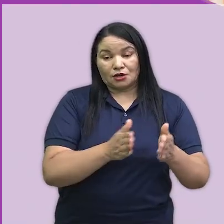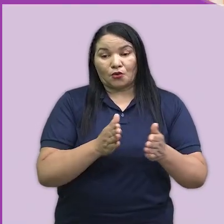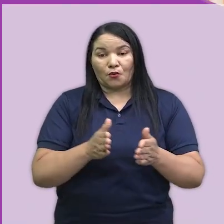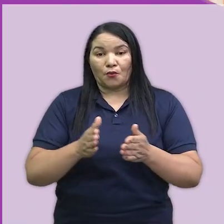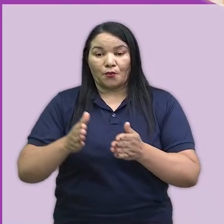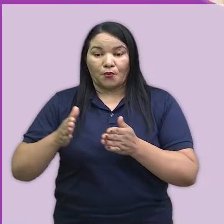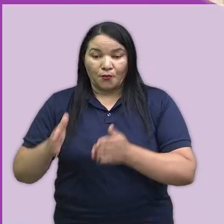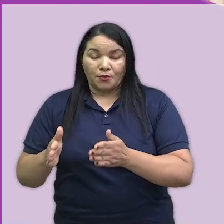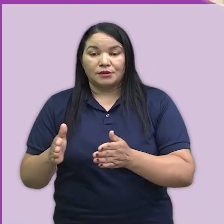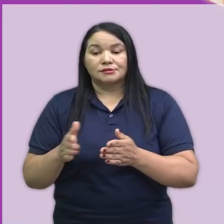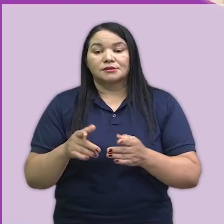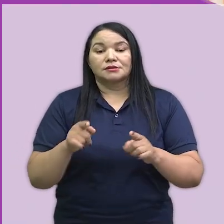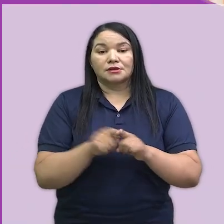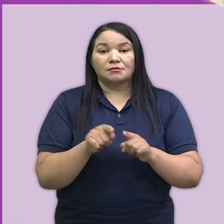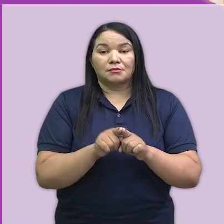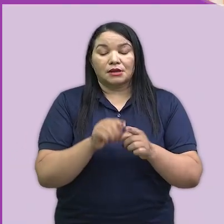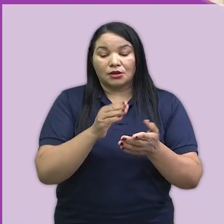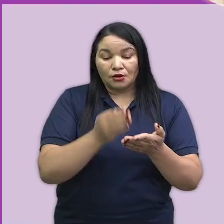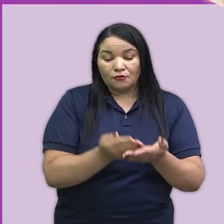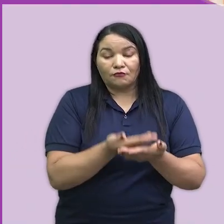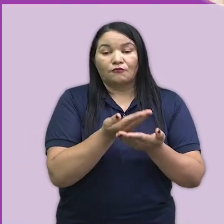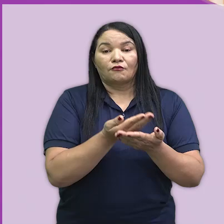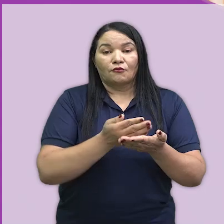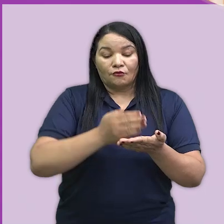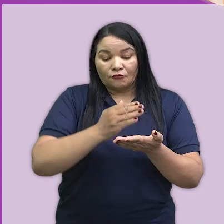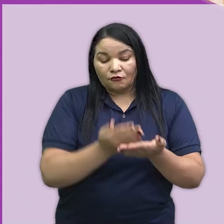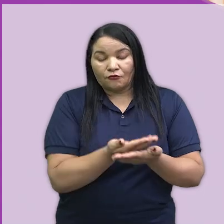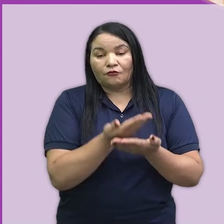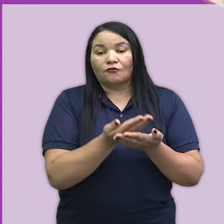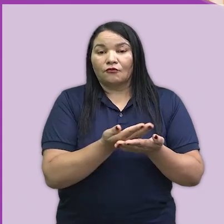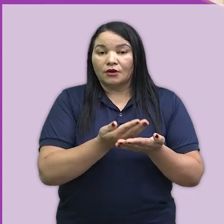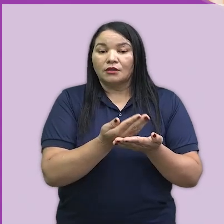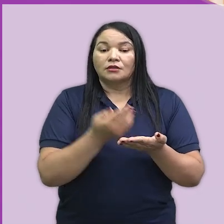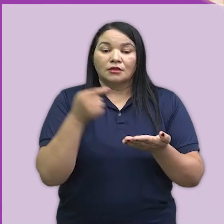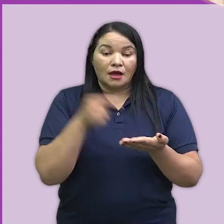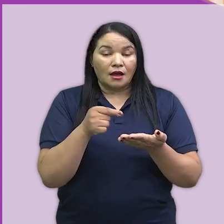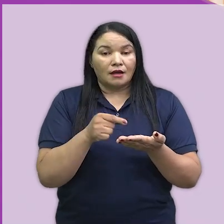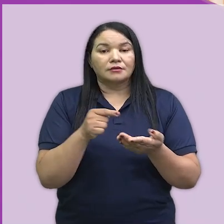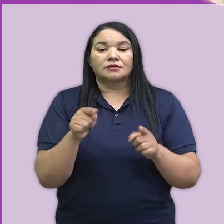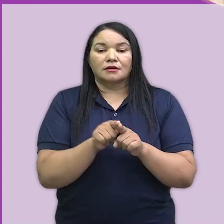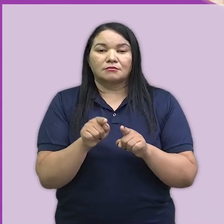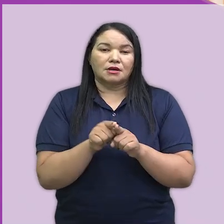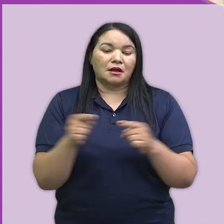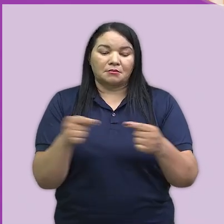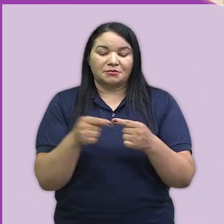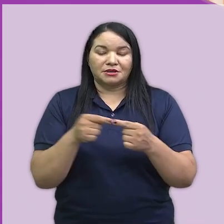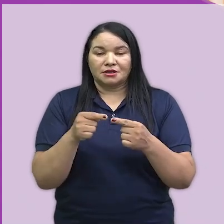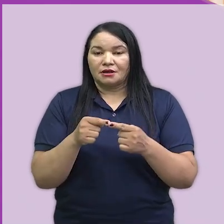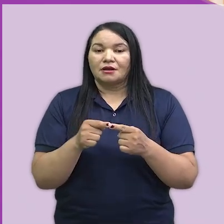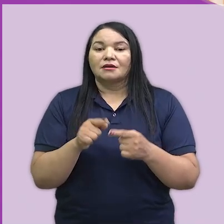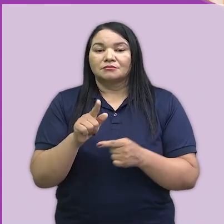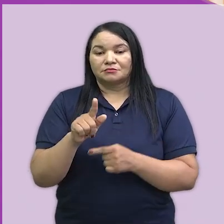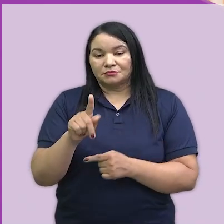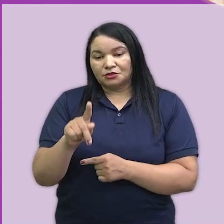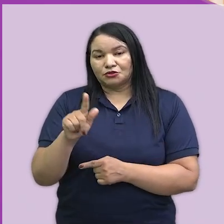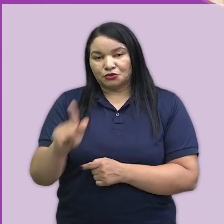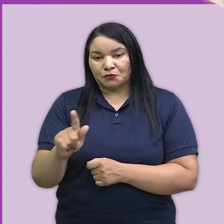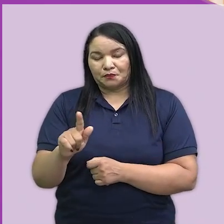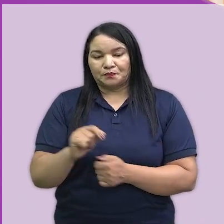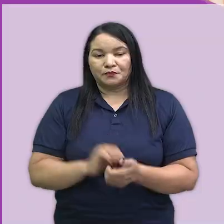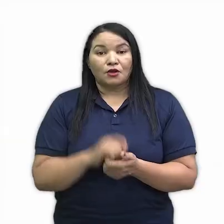ali das cavidades da concha estão todas em progressão geométrica, tá bom? Bora ver então